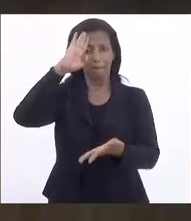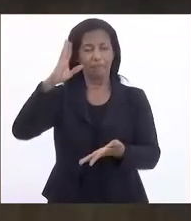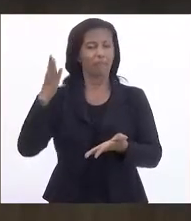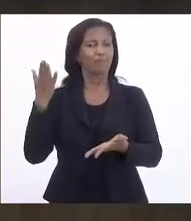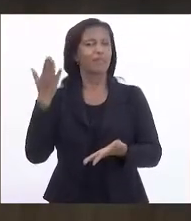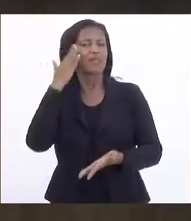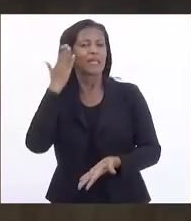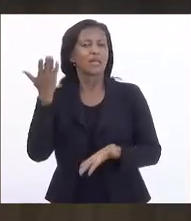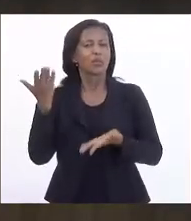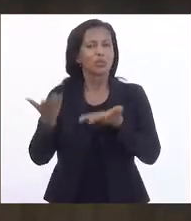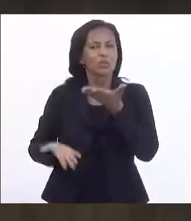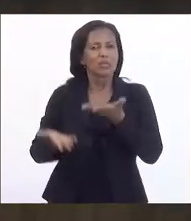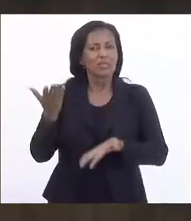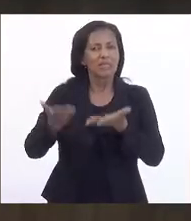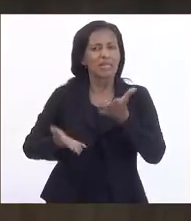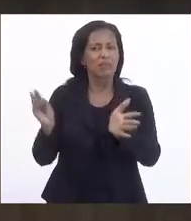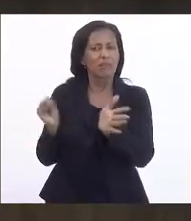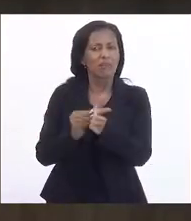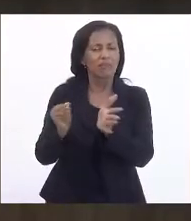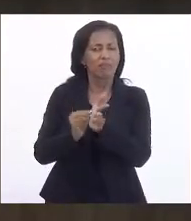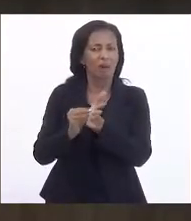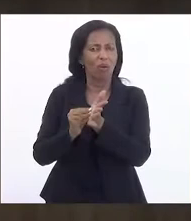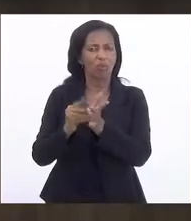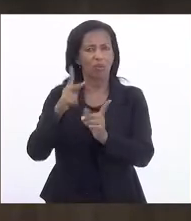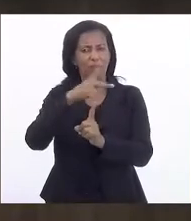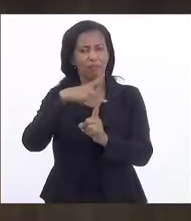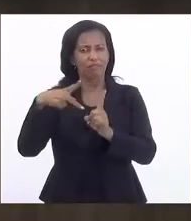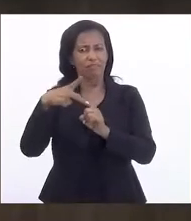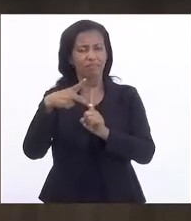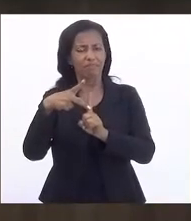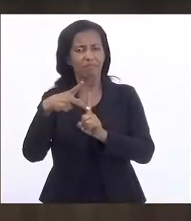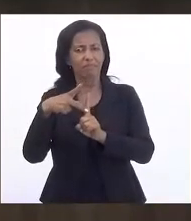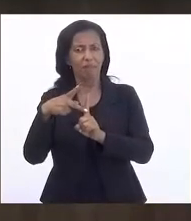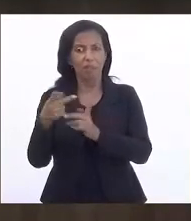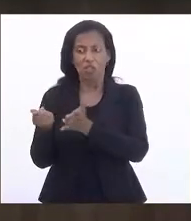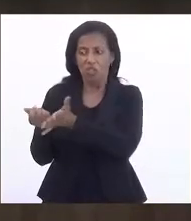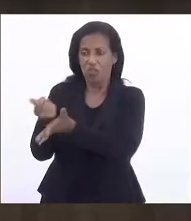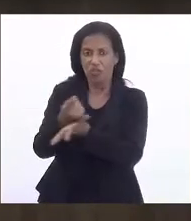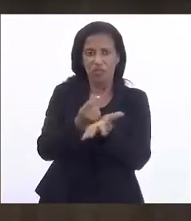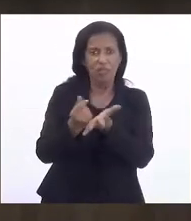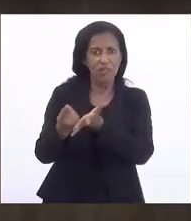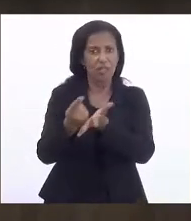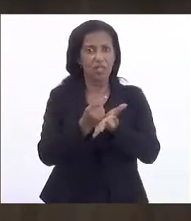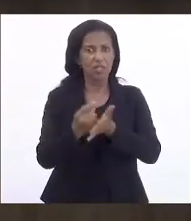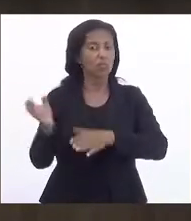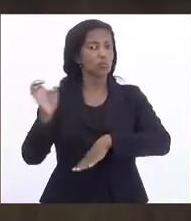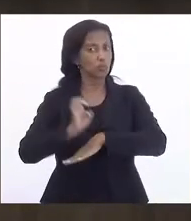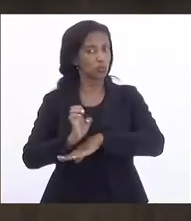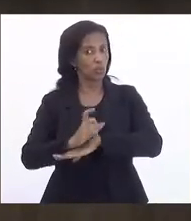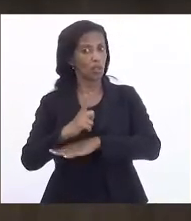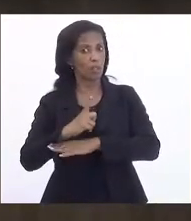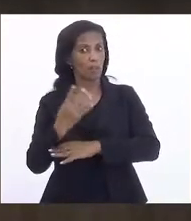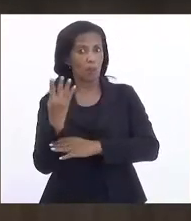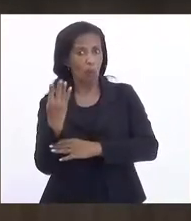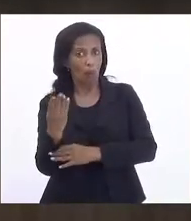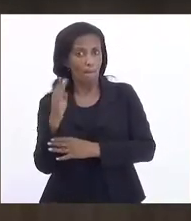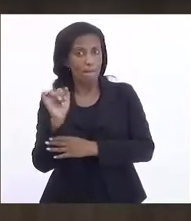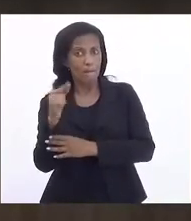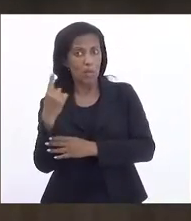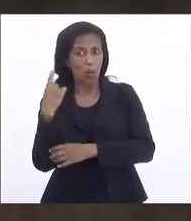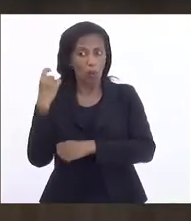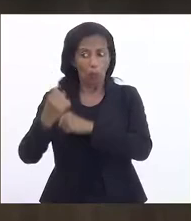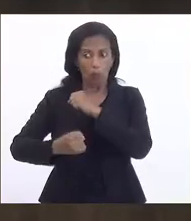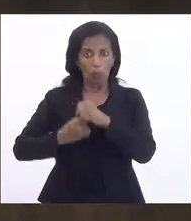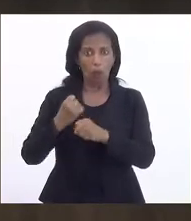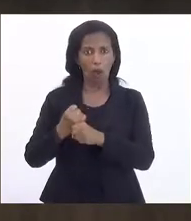desequilíbrios que não só o Rio Previdência enfrenta mas que as finanças públicas do estado enfrentam porque 4 bilhões por ano